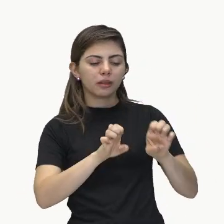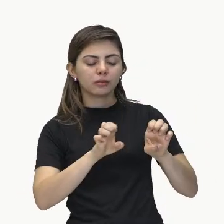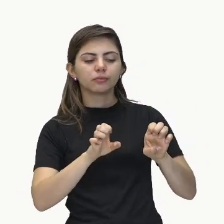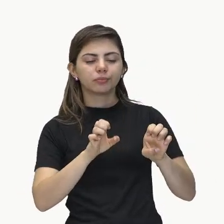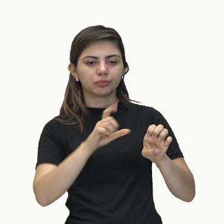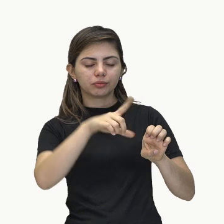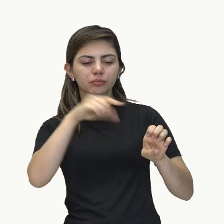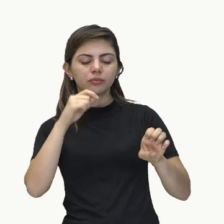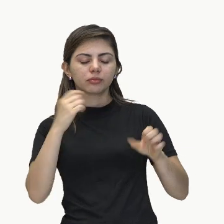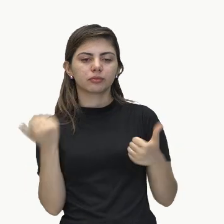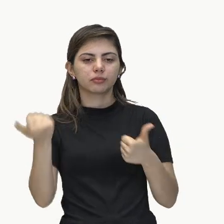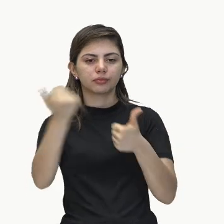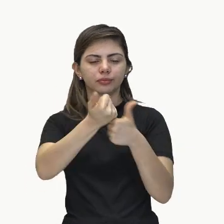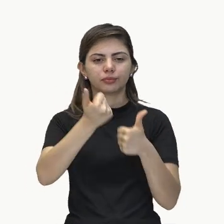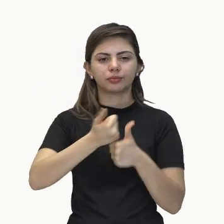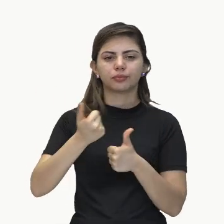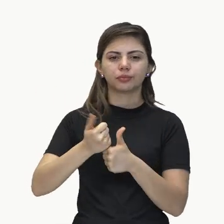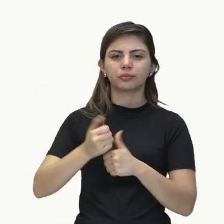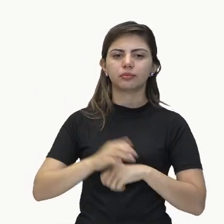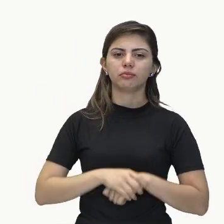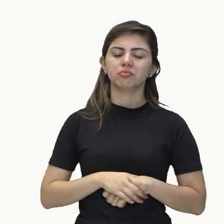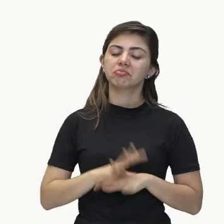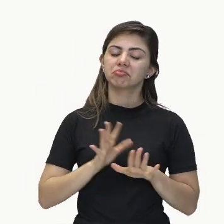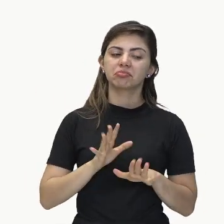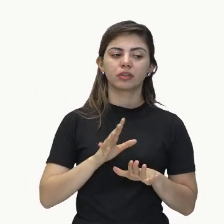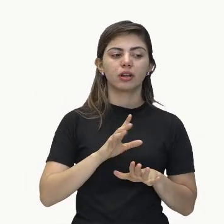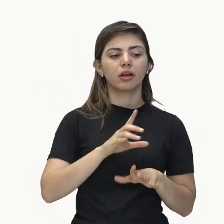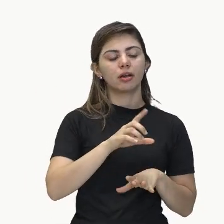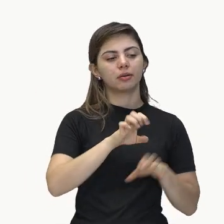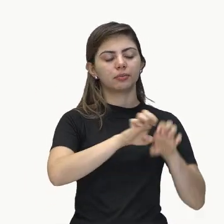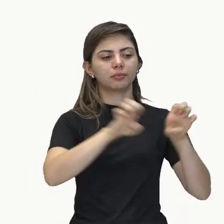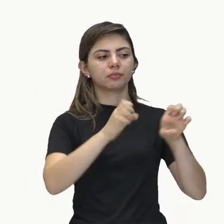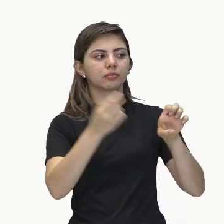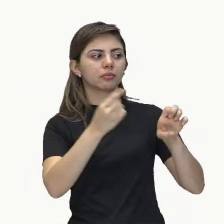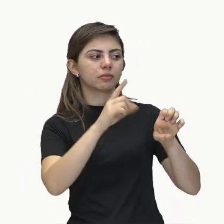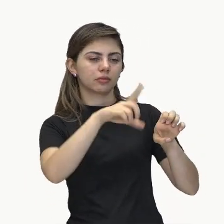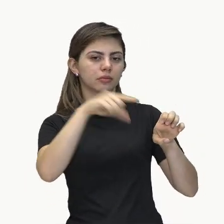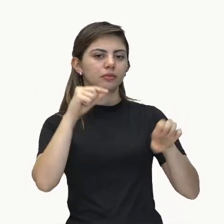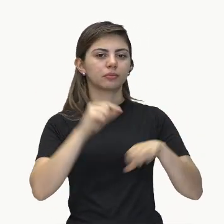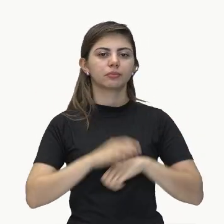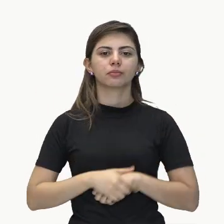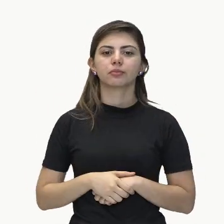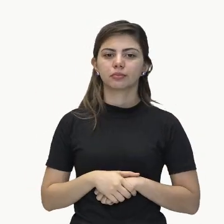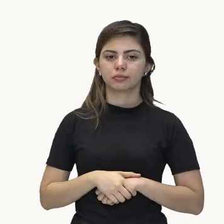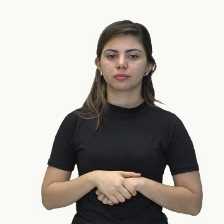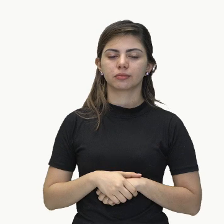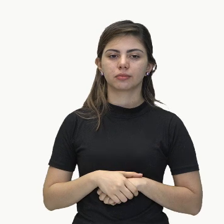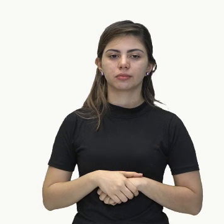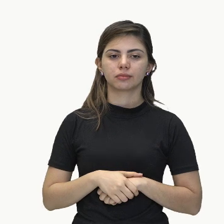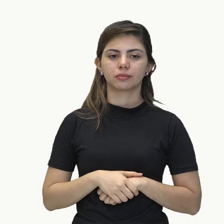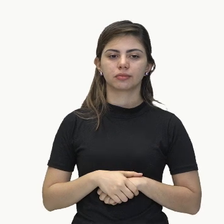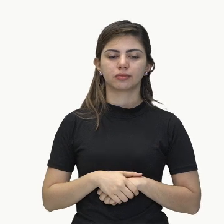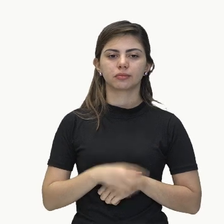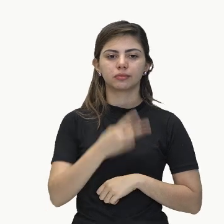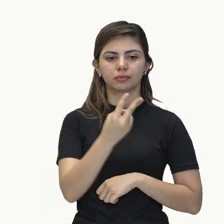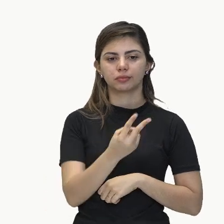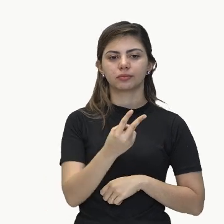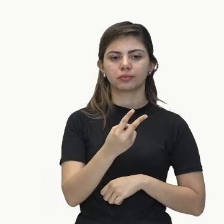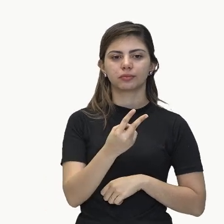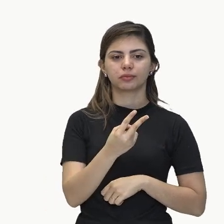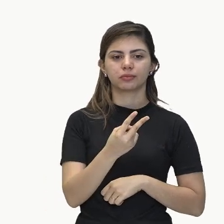substituição. Eu vou escolher aqui a minha primeira equação. Então, a minha primeira equação é